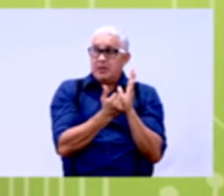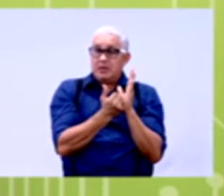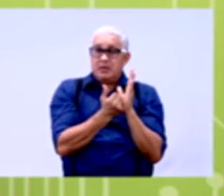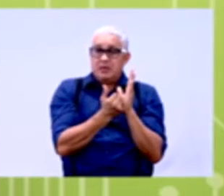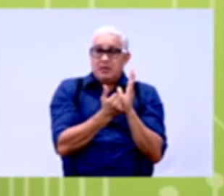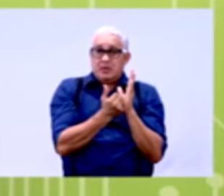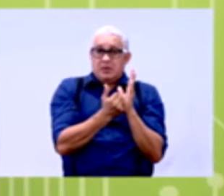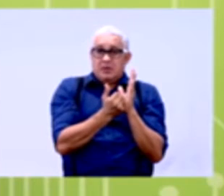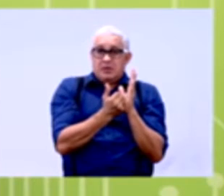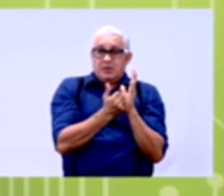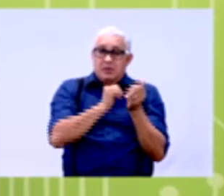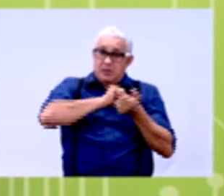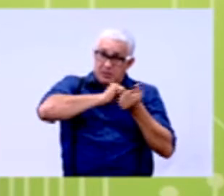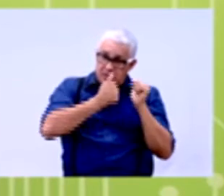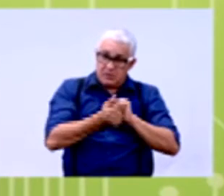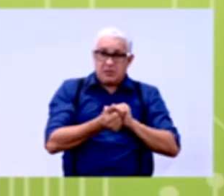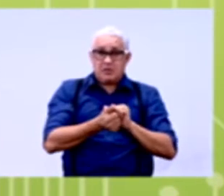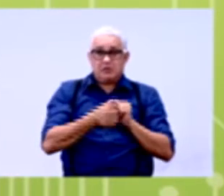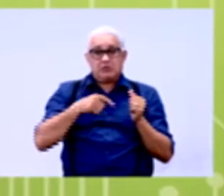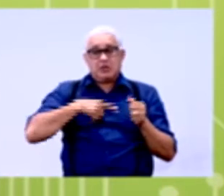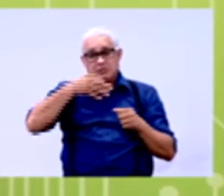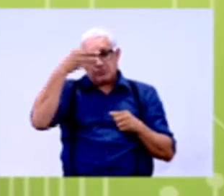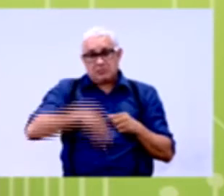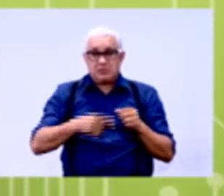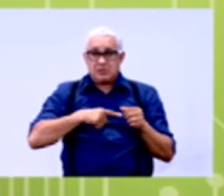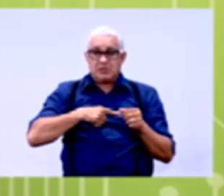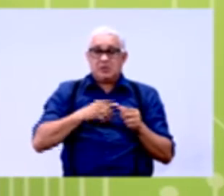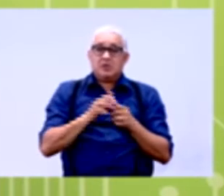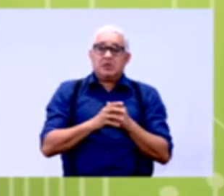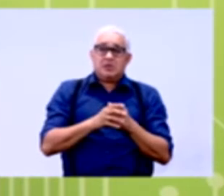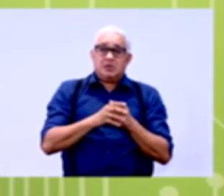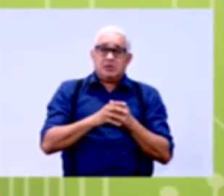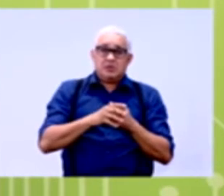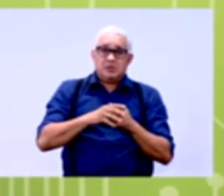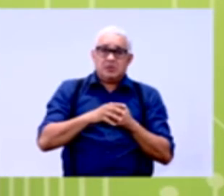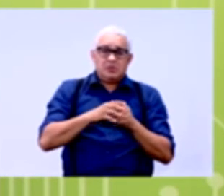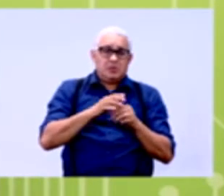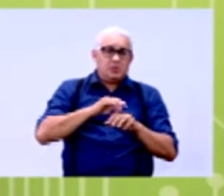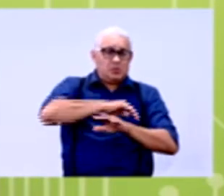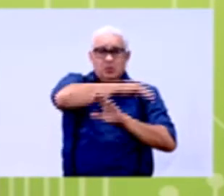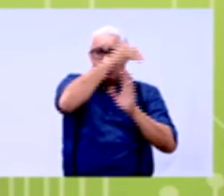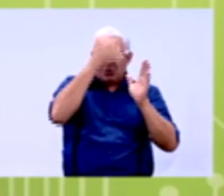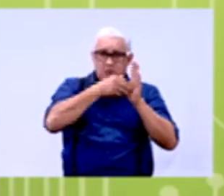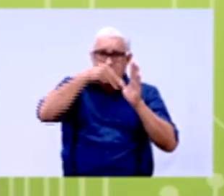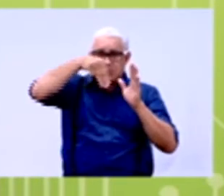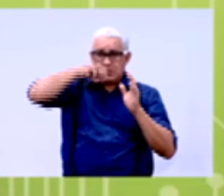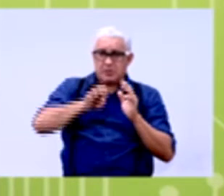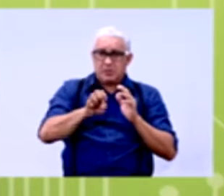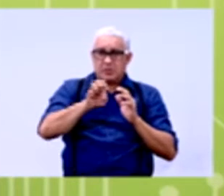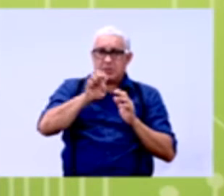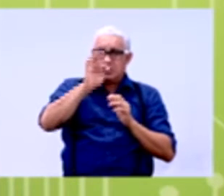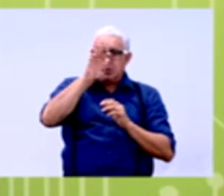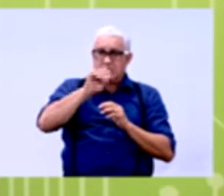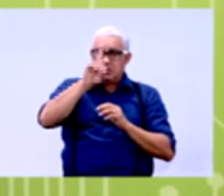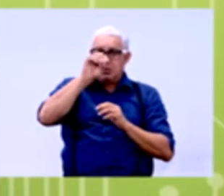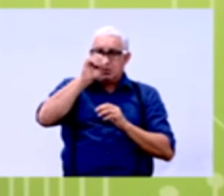de forma adequada, com certeza estarão mapeados ali todos os métodos que deverão ser